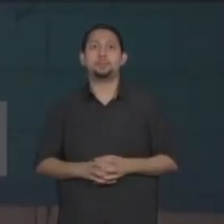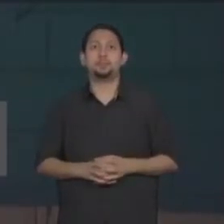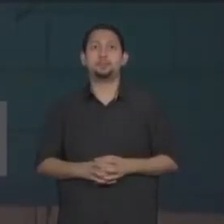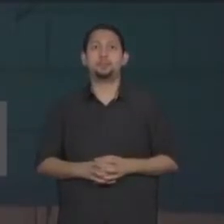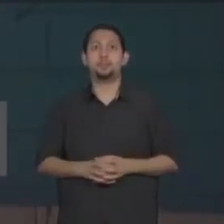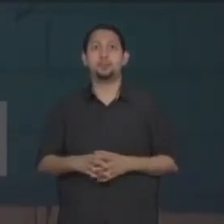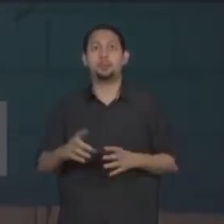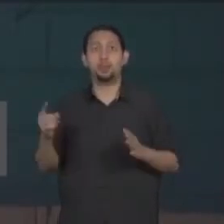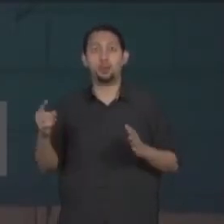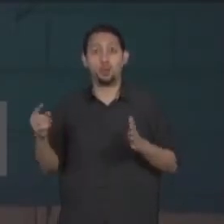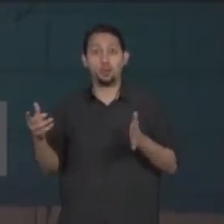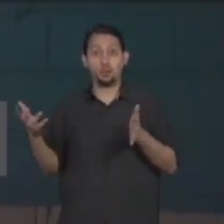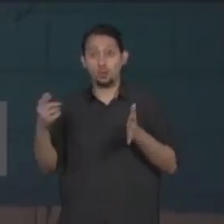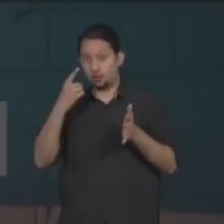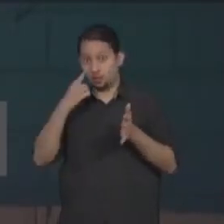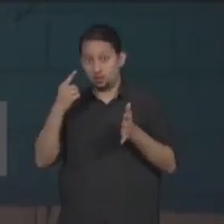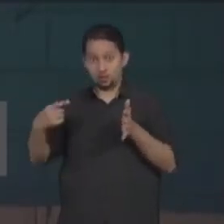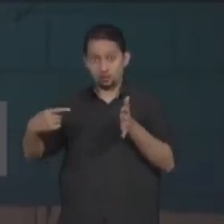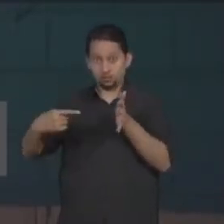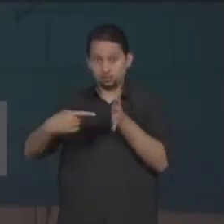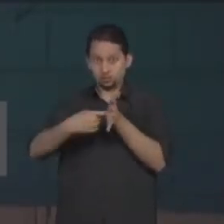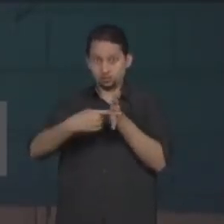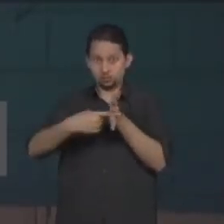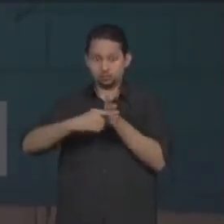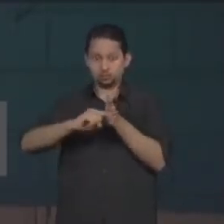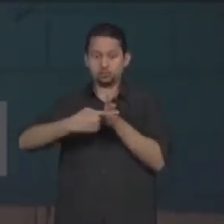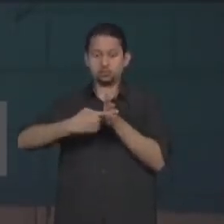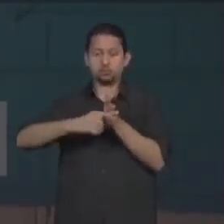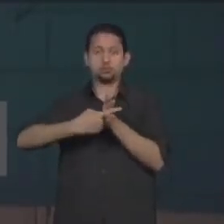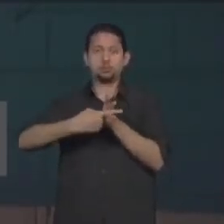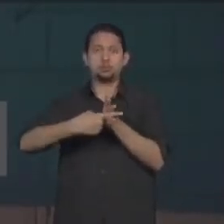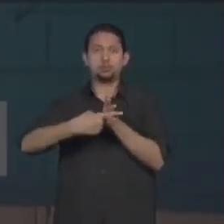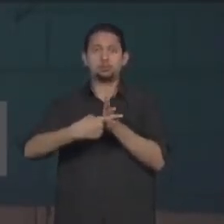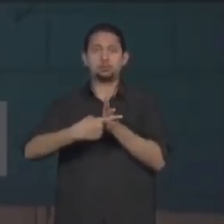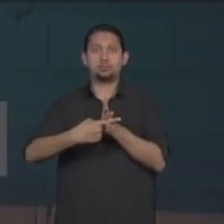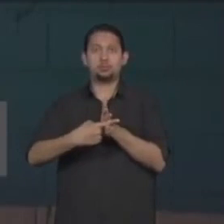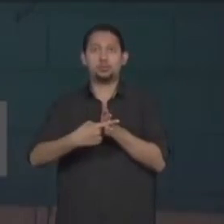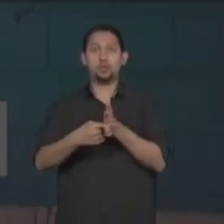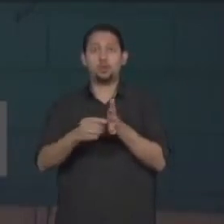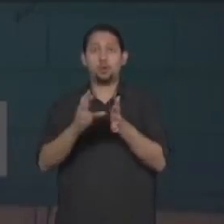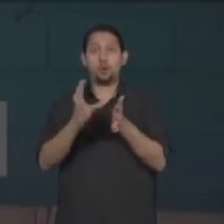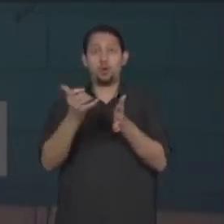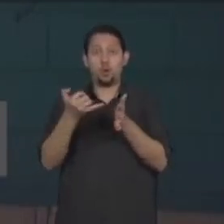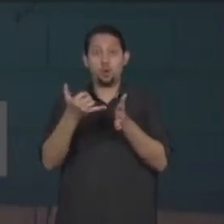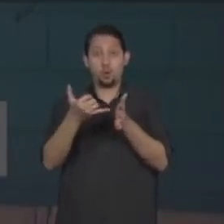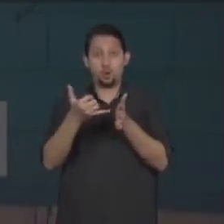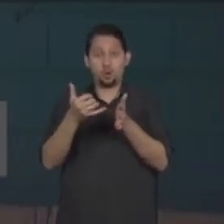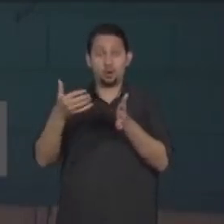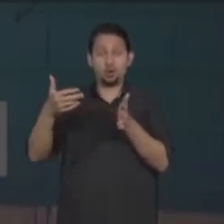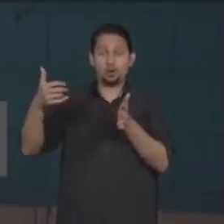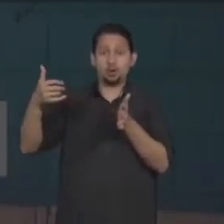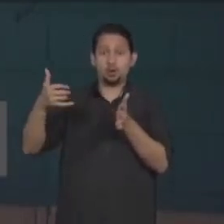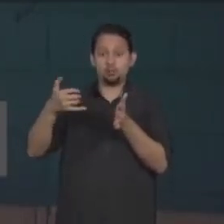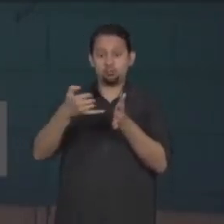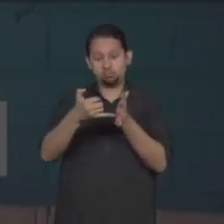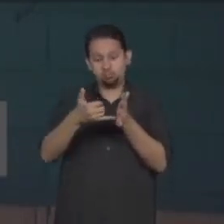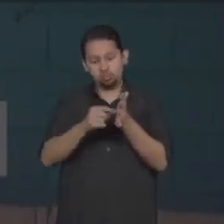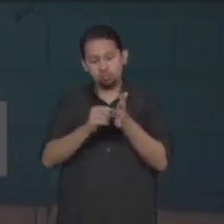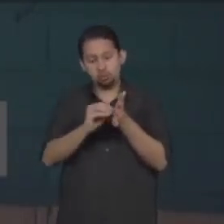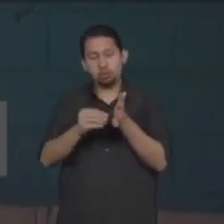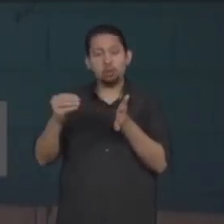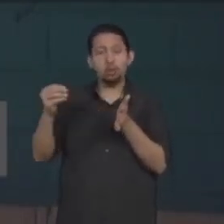vou colar. Vou passar o palito e vou colar lá na posição do meio aqui, na posição central,